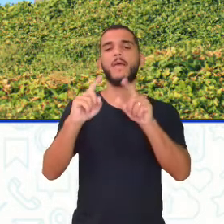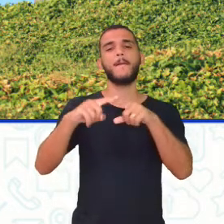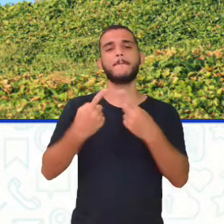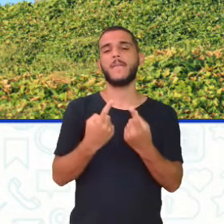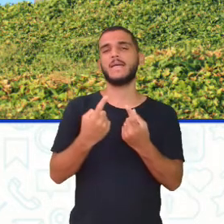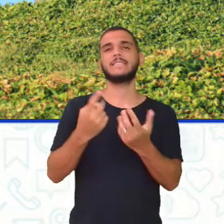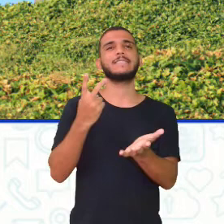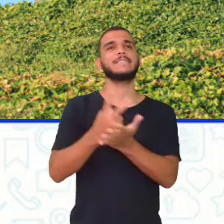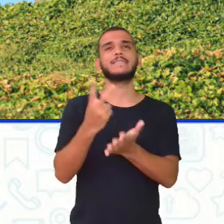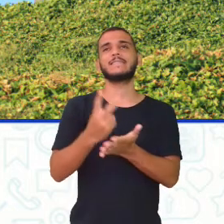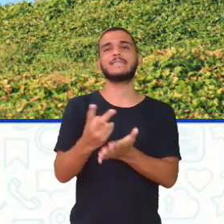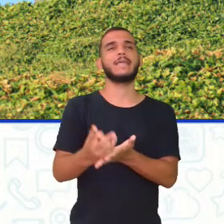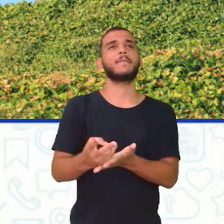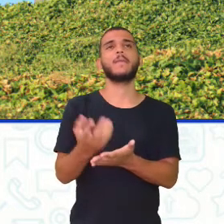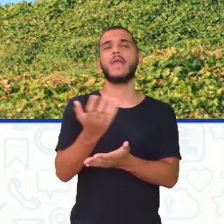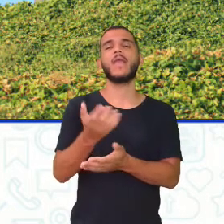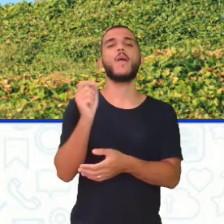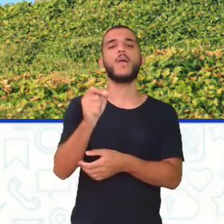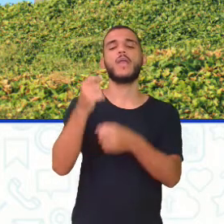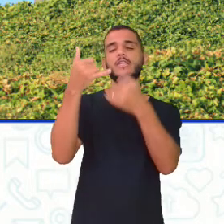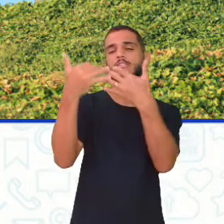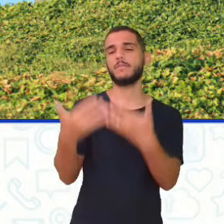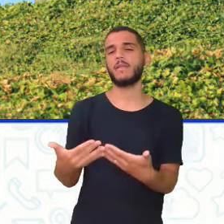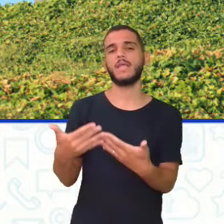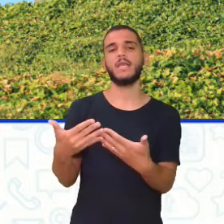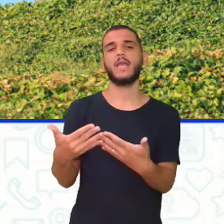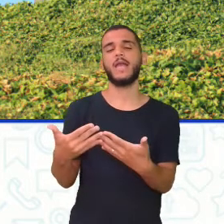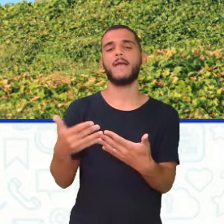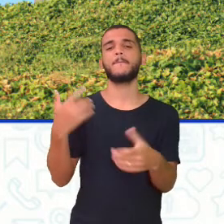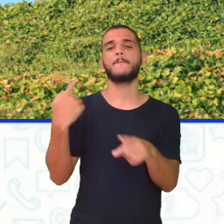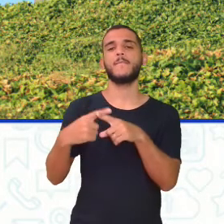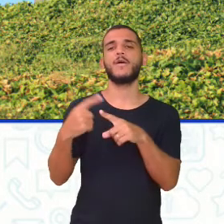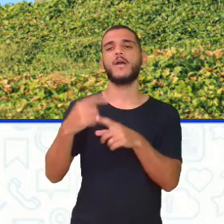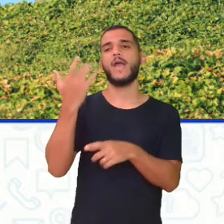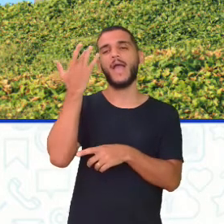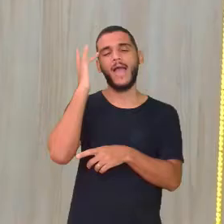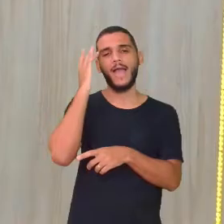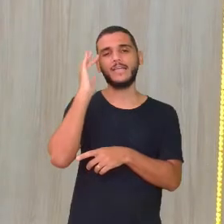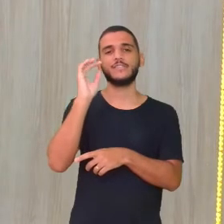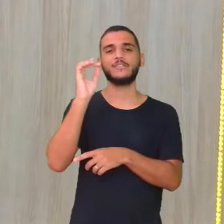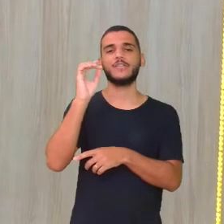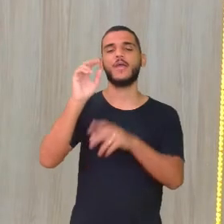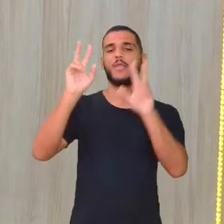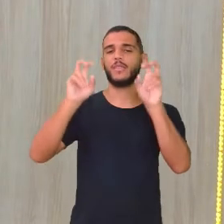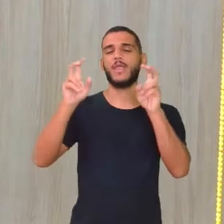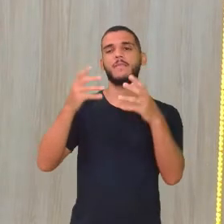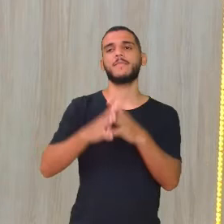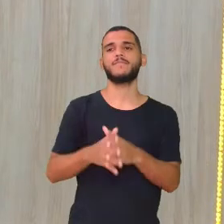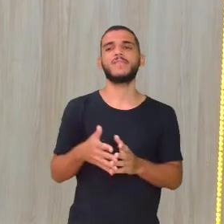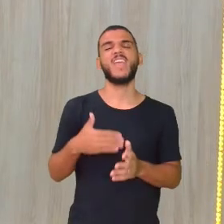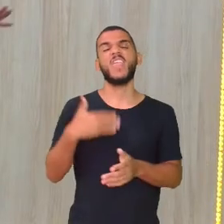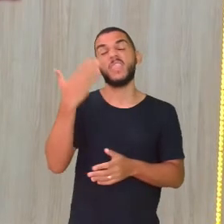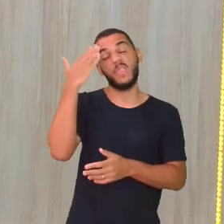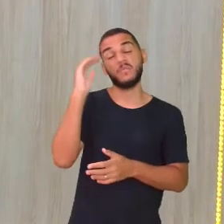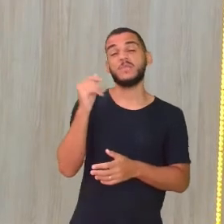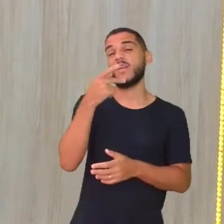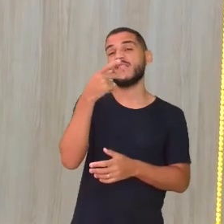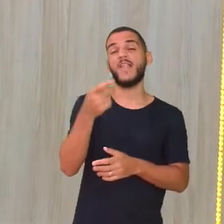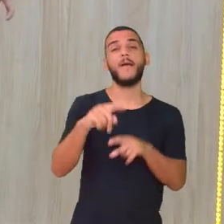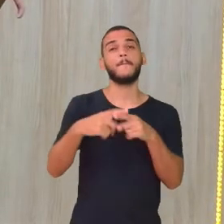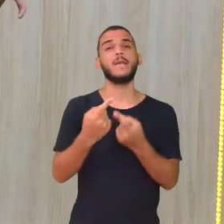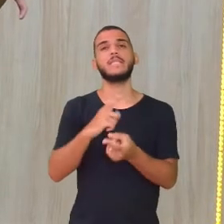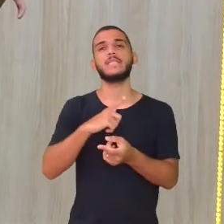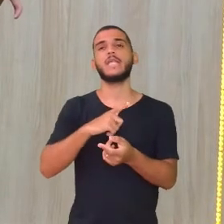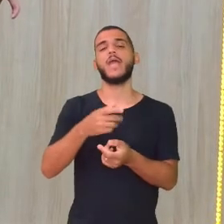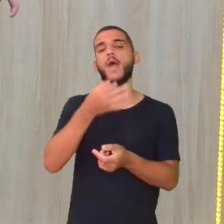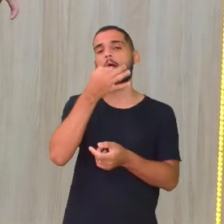tentar explicar algo tendo em consideração apenas aquilo que acham sobre o tema. É aquela história, não sei do que eu estou falando, mas eu tenho uma